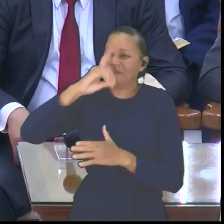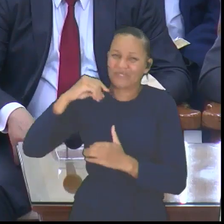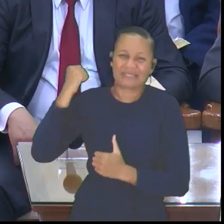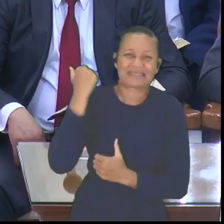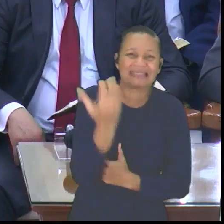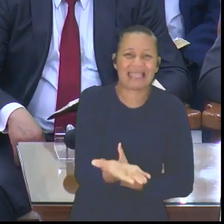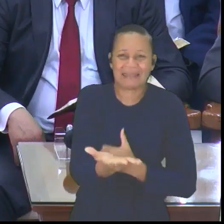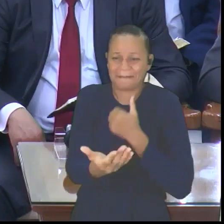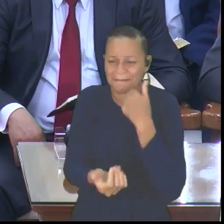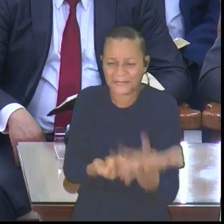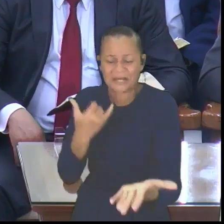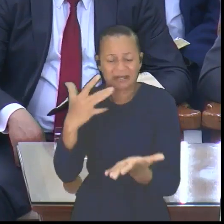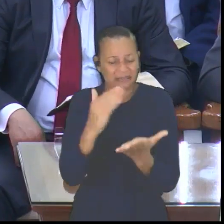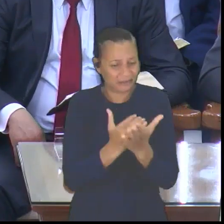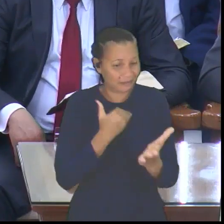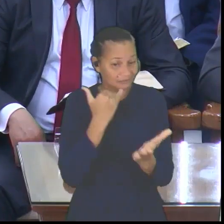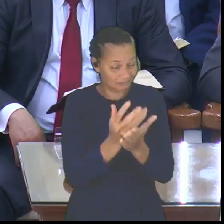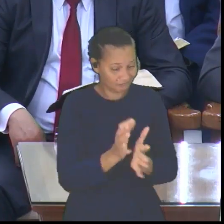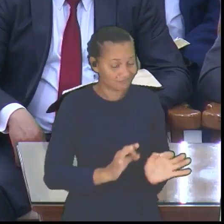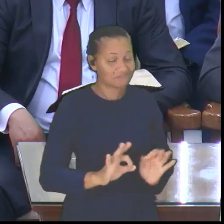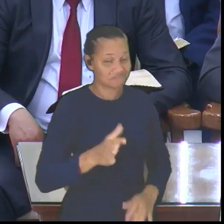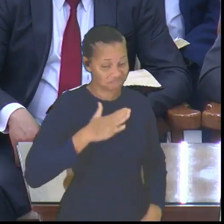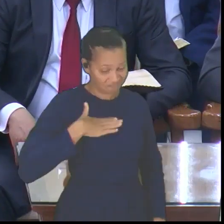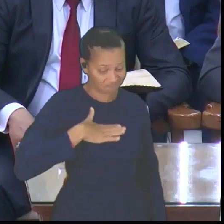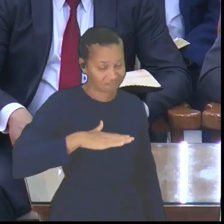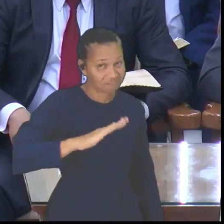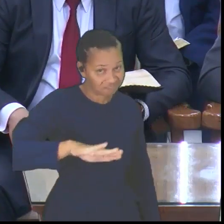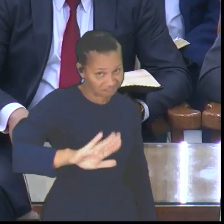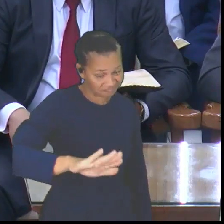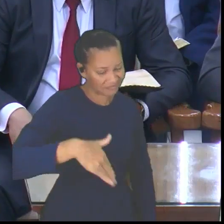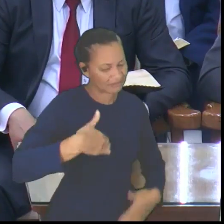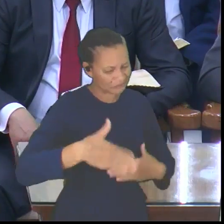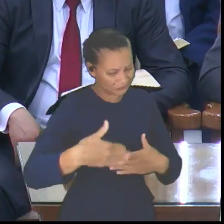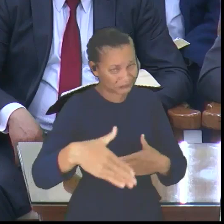mais. Prepare-se que está chegando coisas